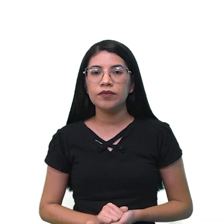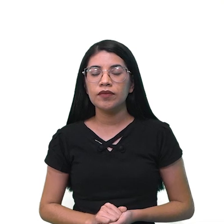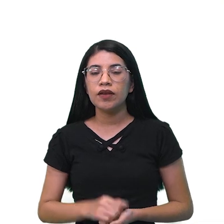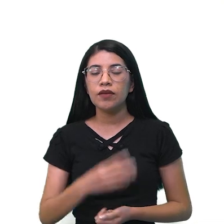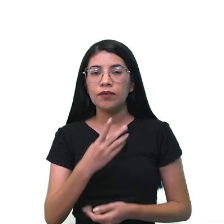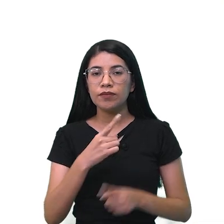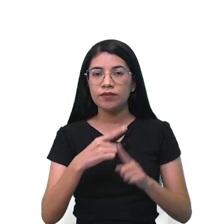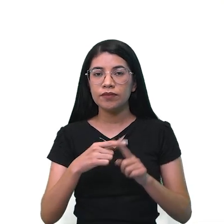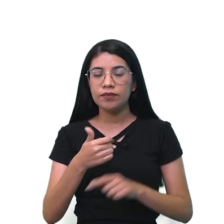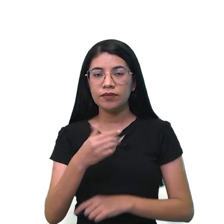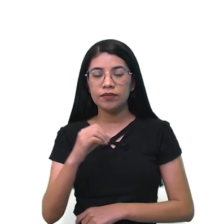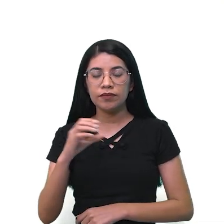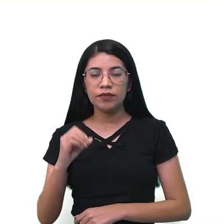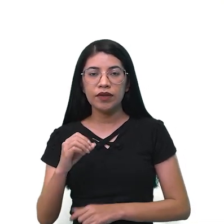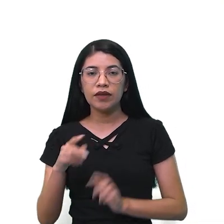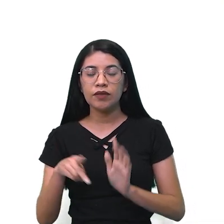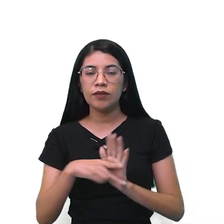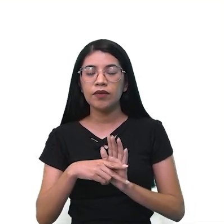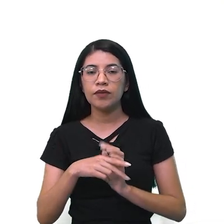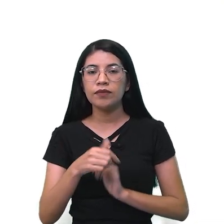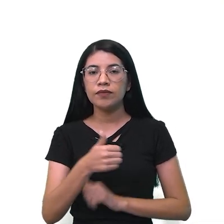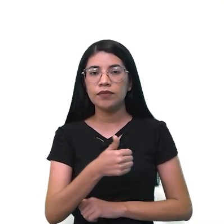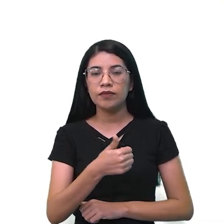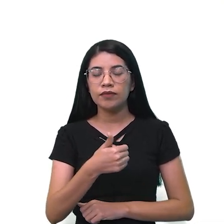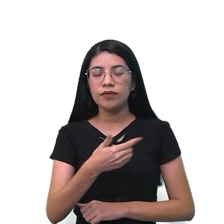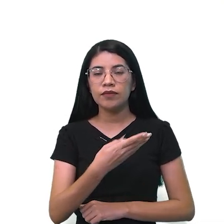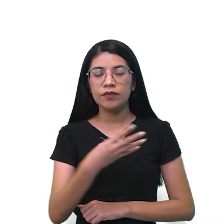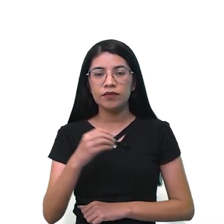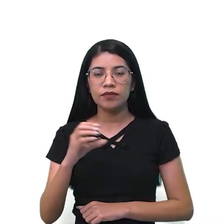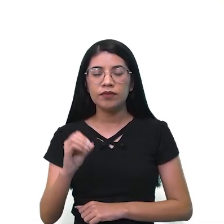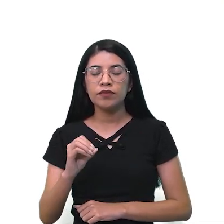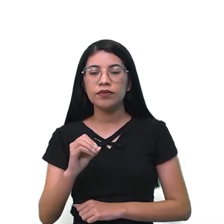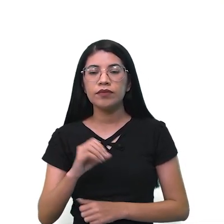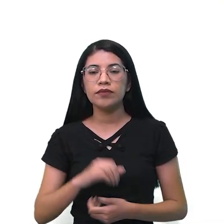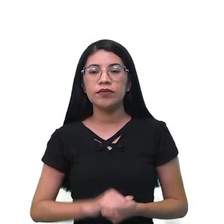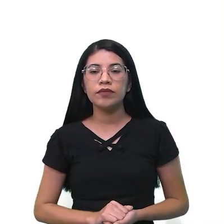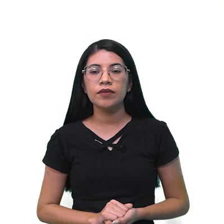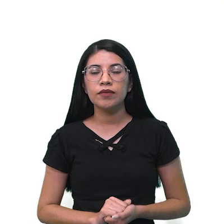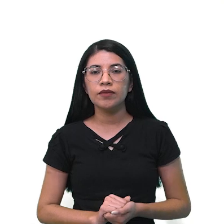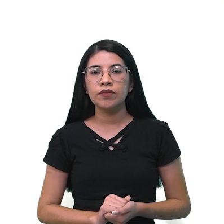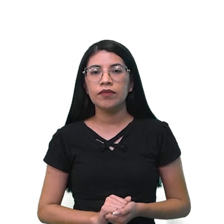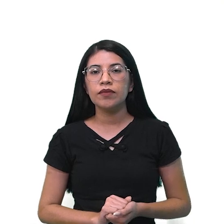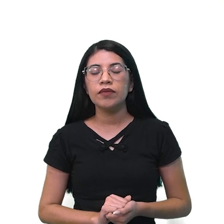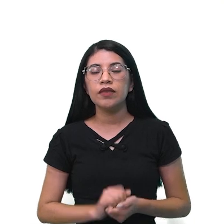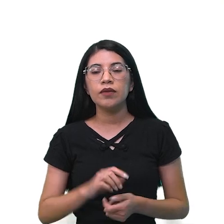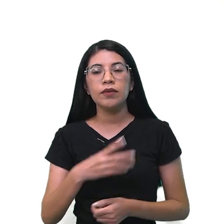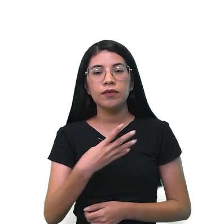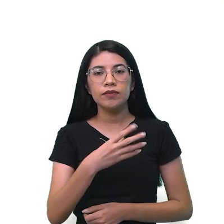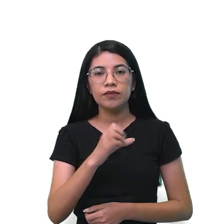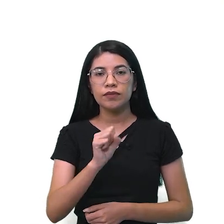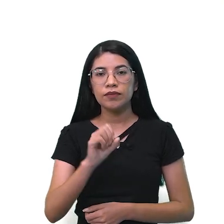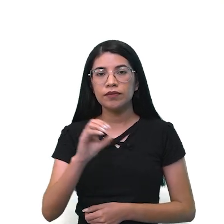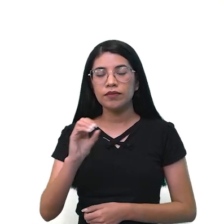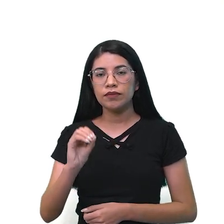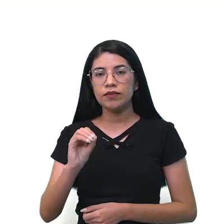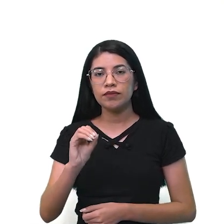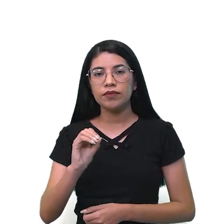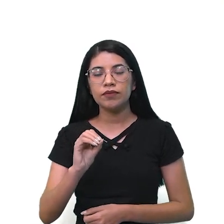4 vezes 20 dá 80. Então 400 mais 80 é 480.